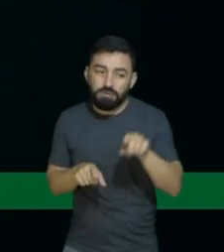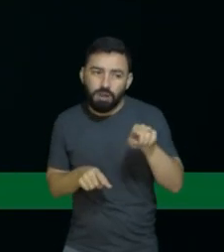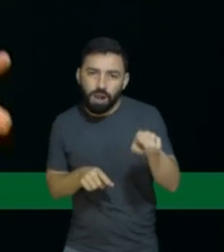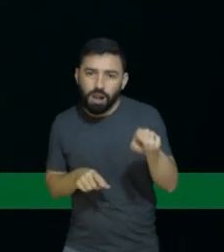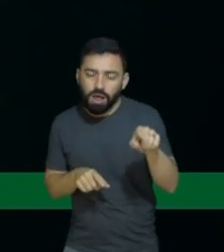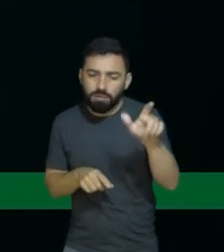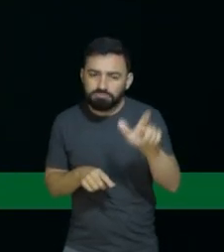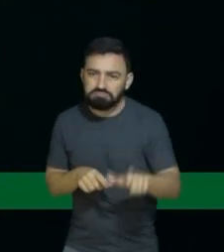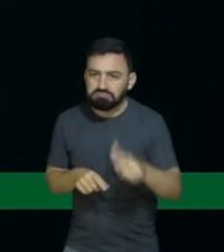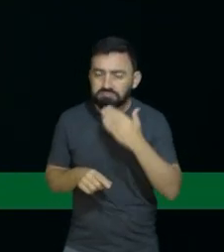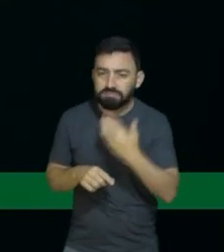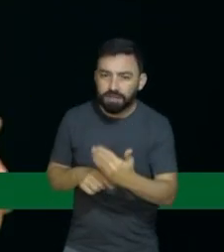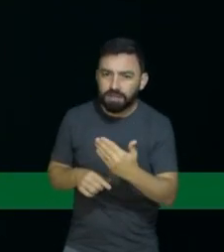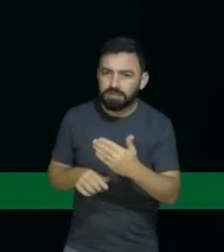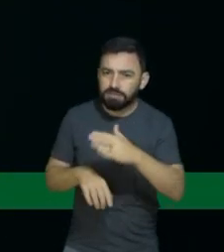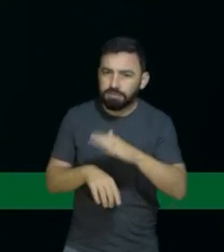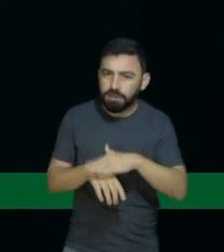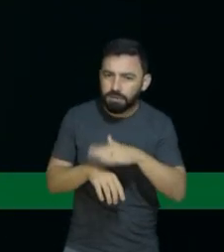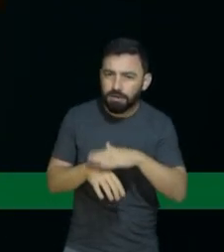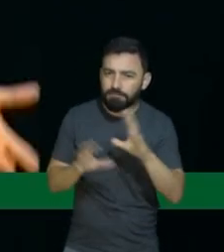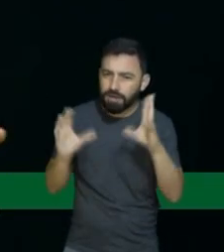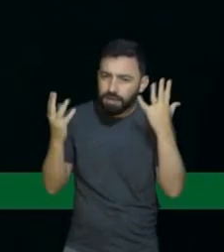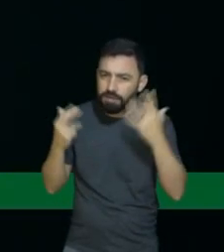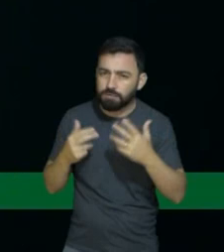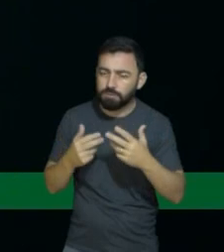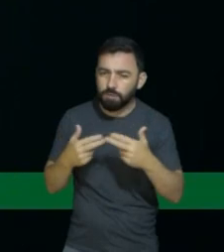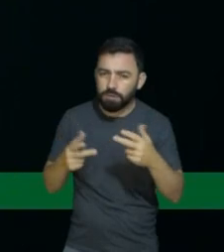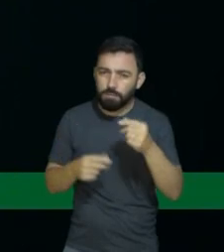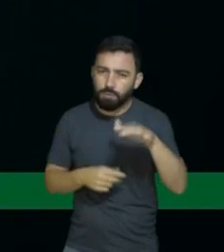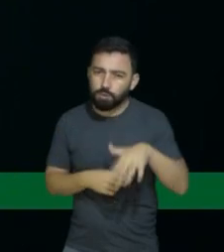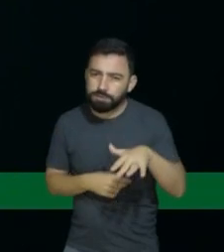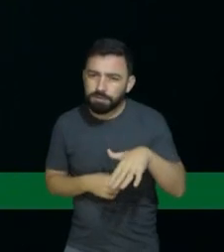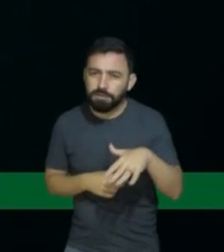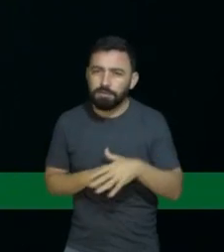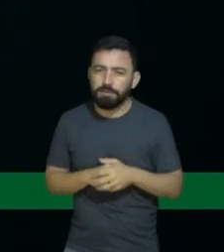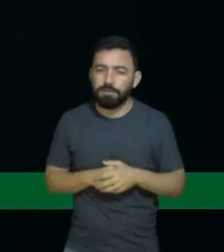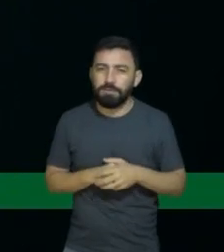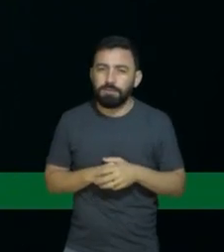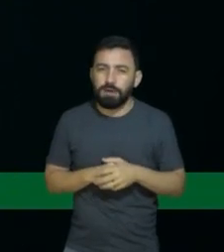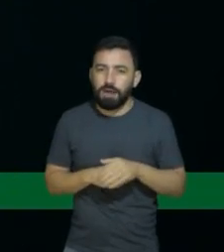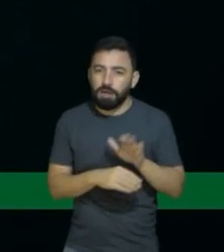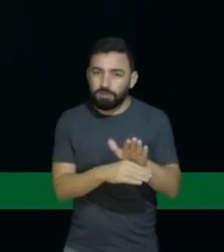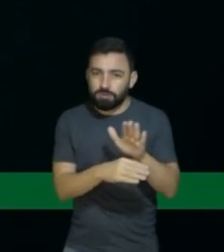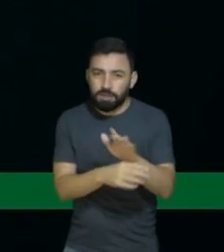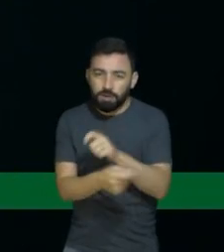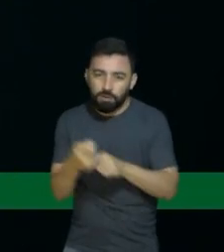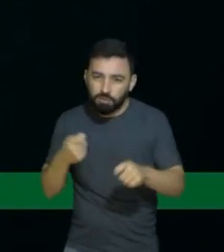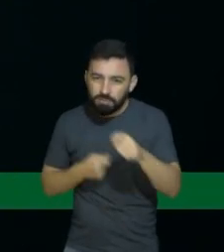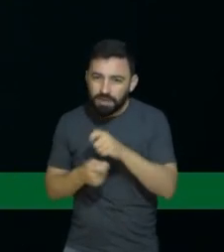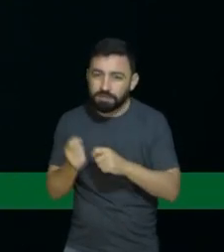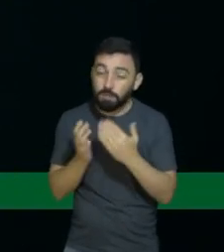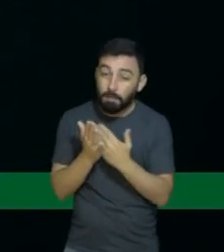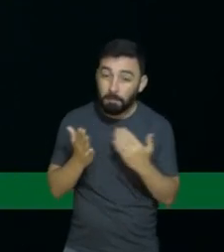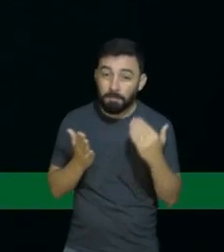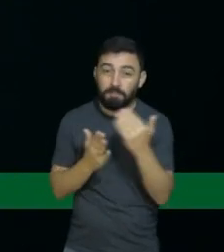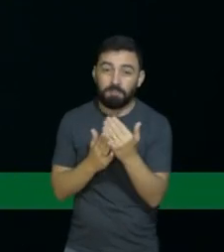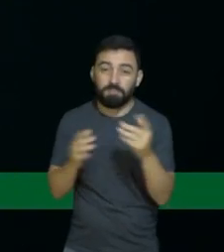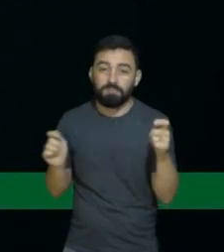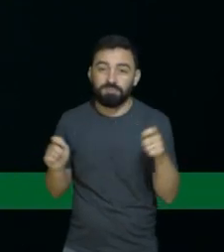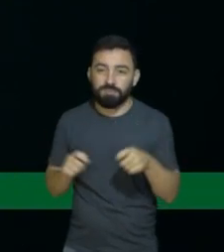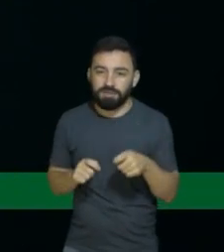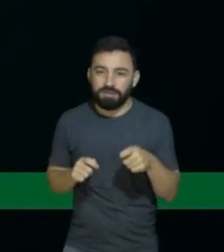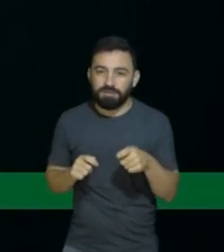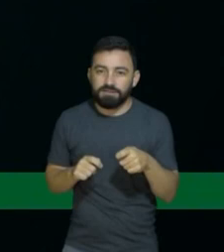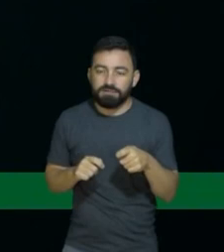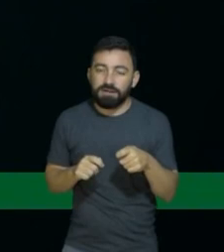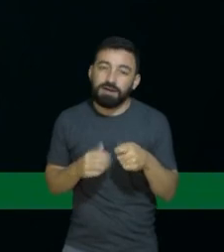fazer mais ações fazer mais eventos fazer mais promoções pro nosso comércio girar mais e automaticamente não